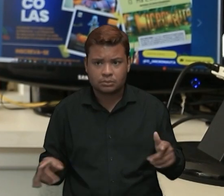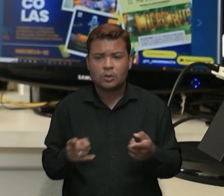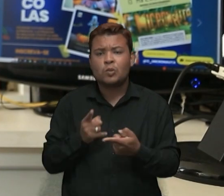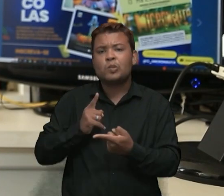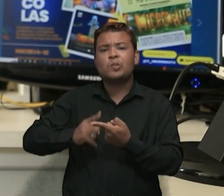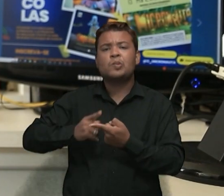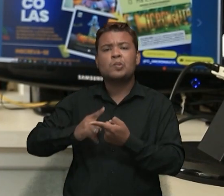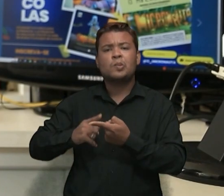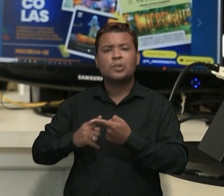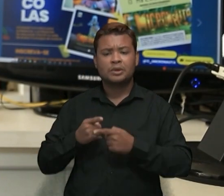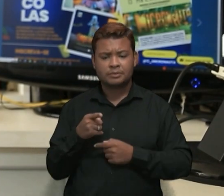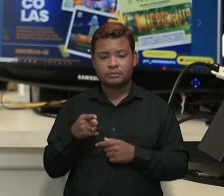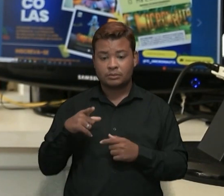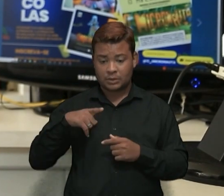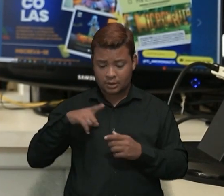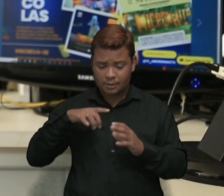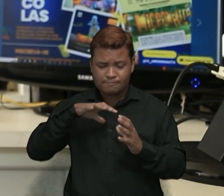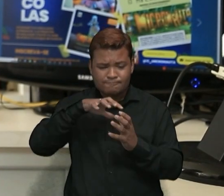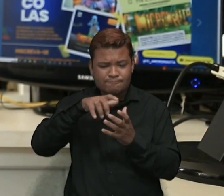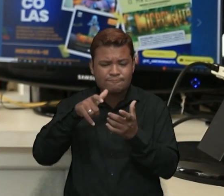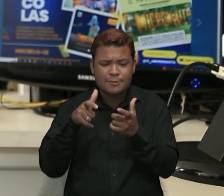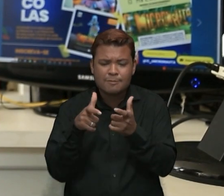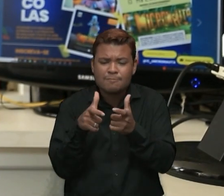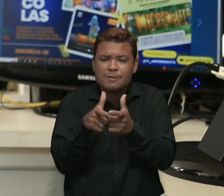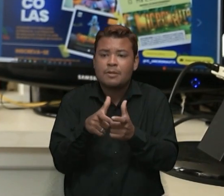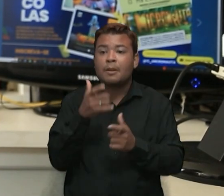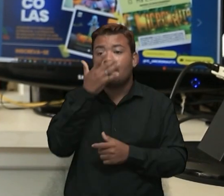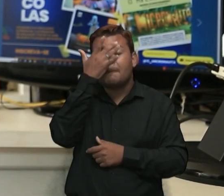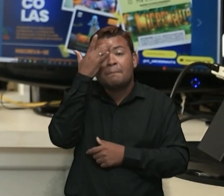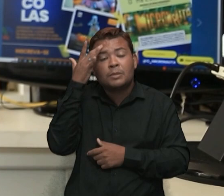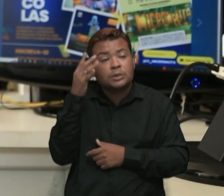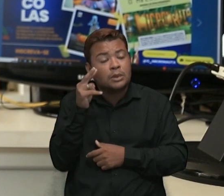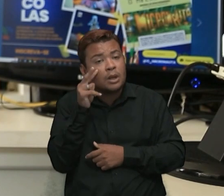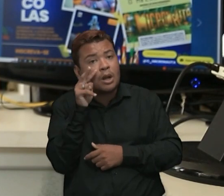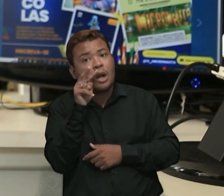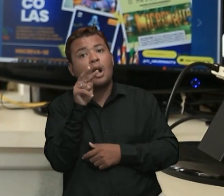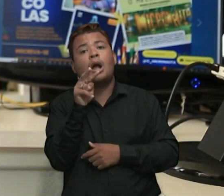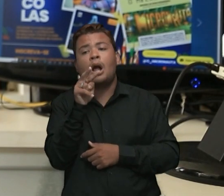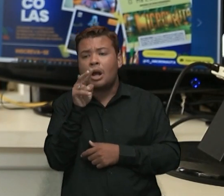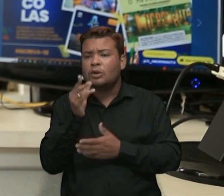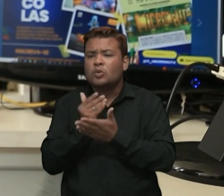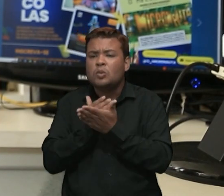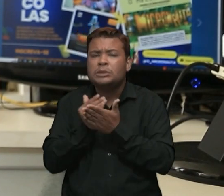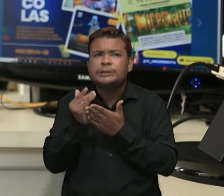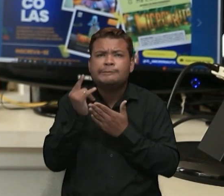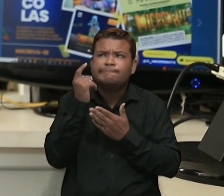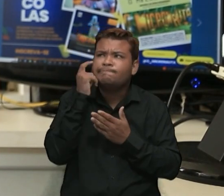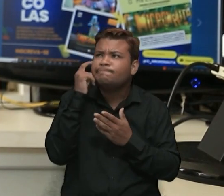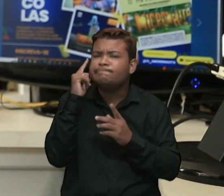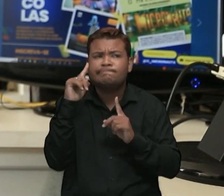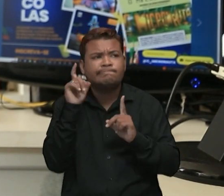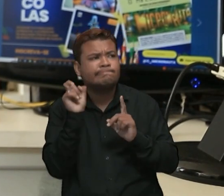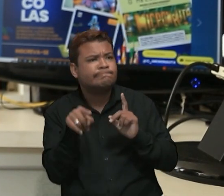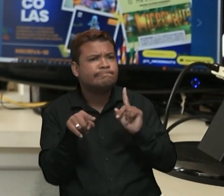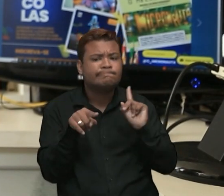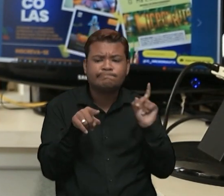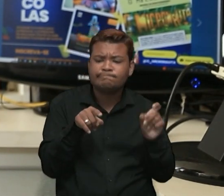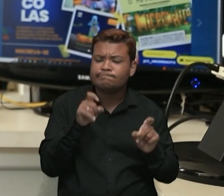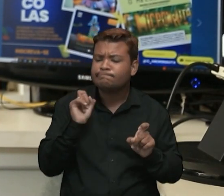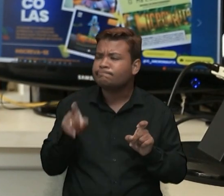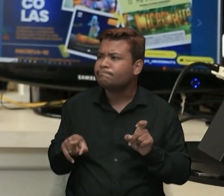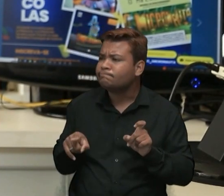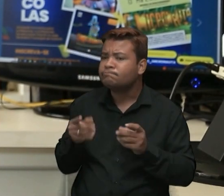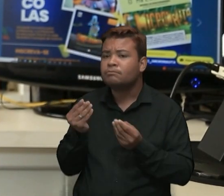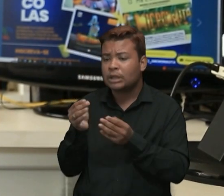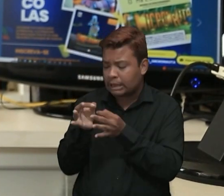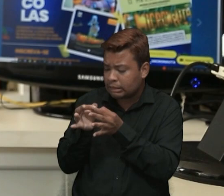que o público da primeira infância está começando a se perguntar, né, a descobrir